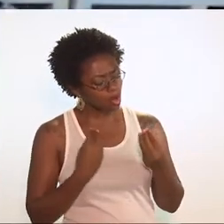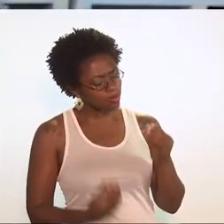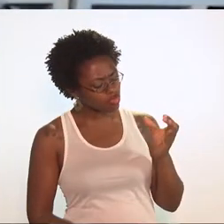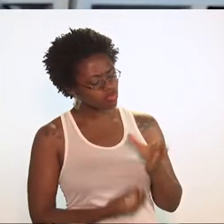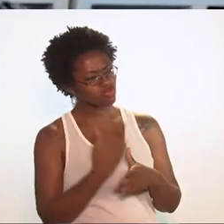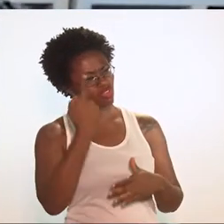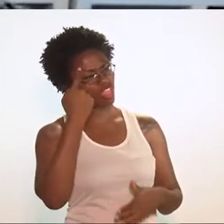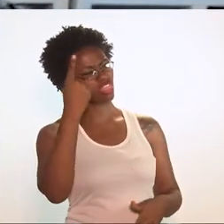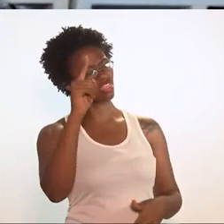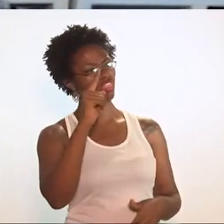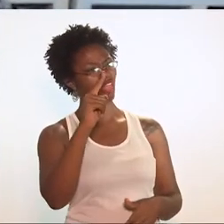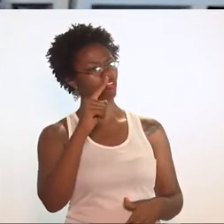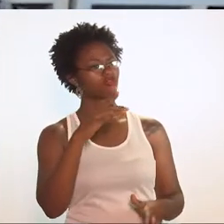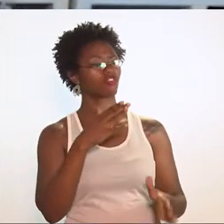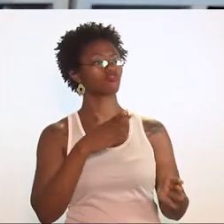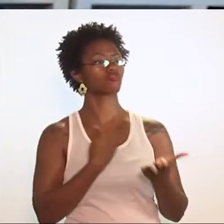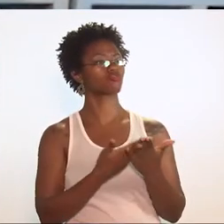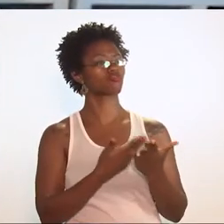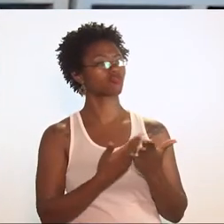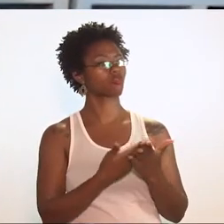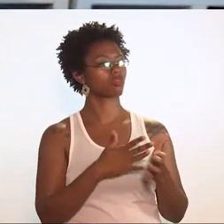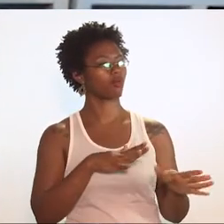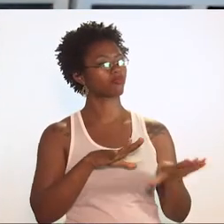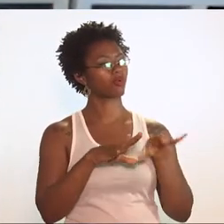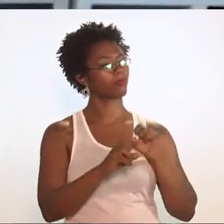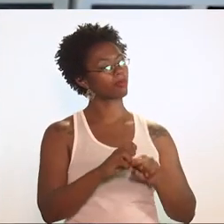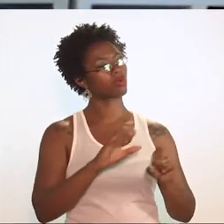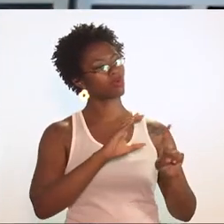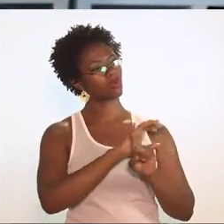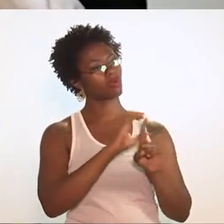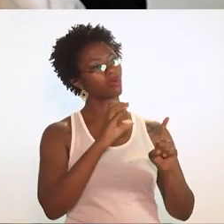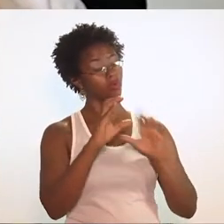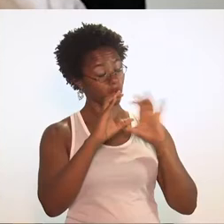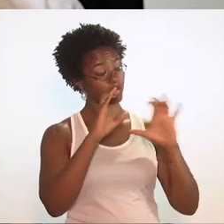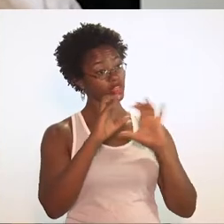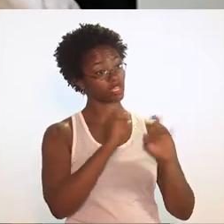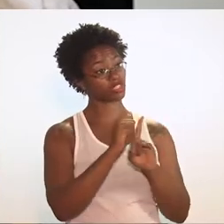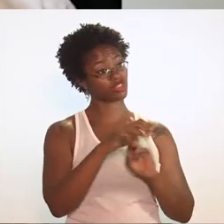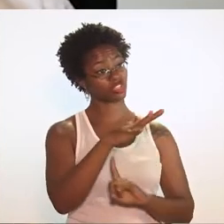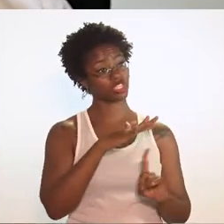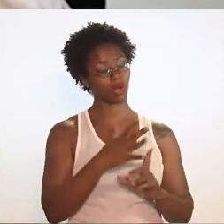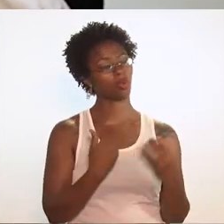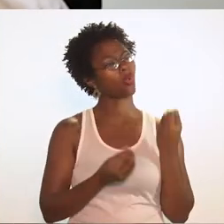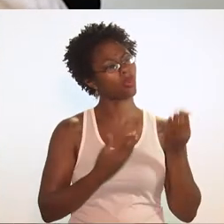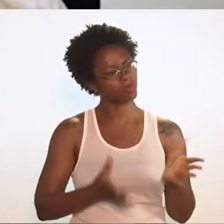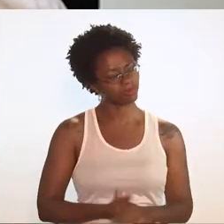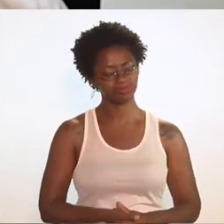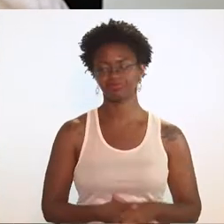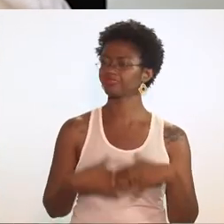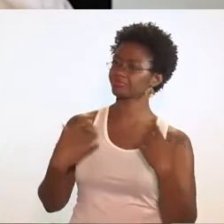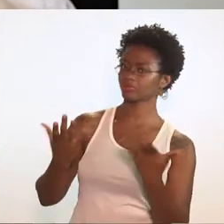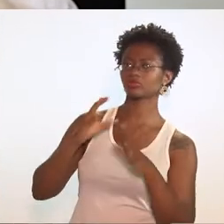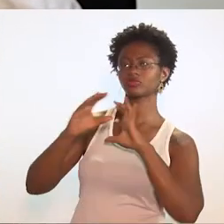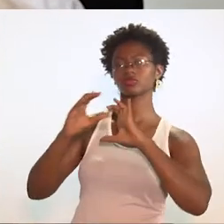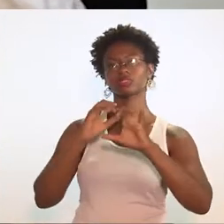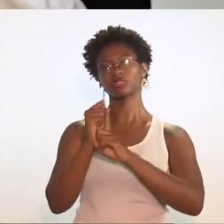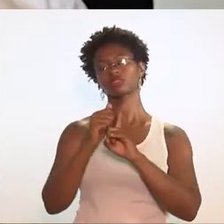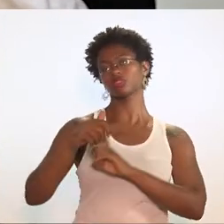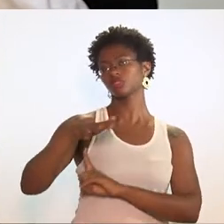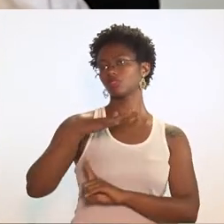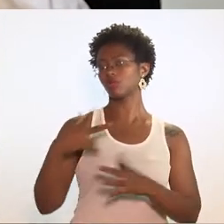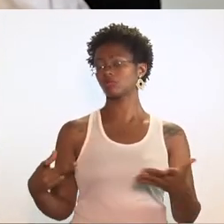veio a ideia de fazer exatamente comunicação social na graduação? Bem, a comunicação